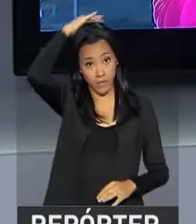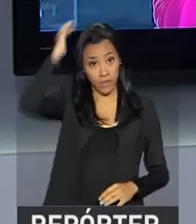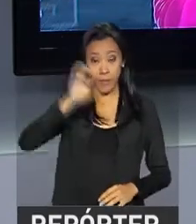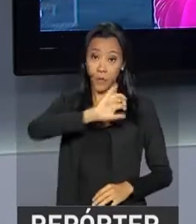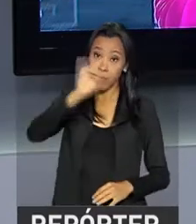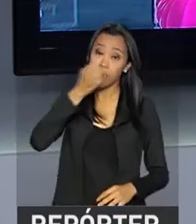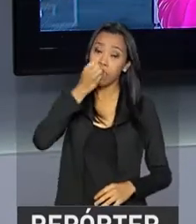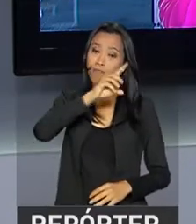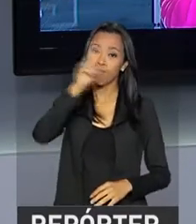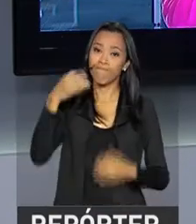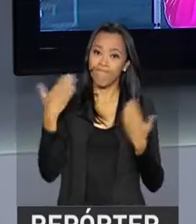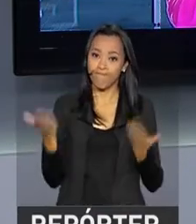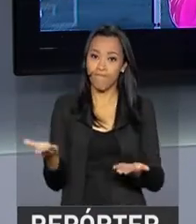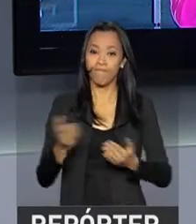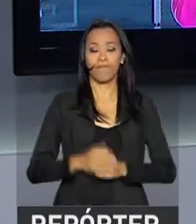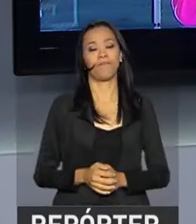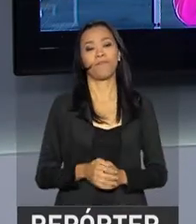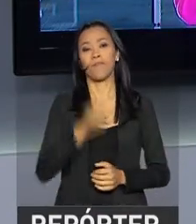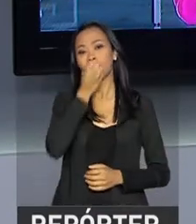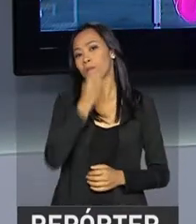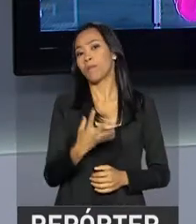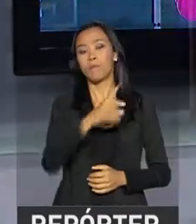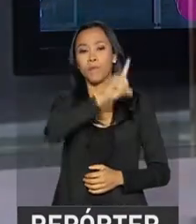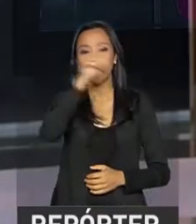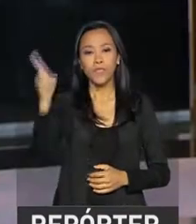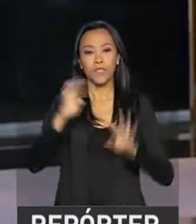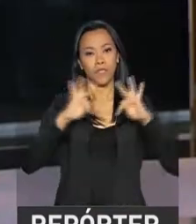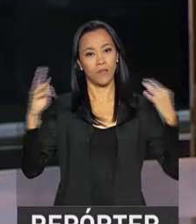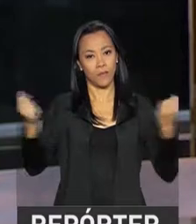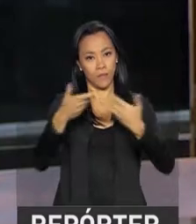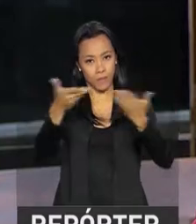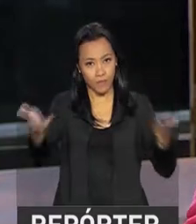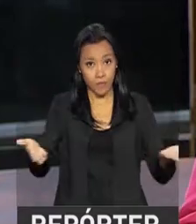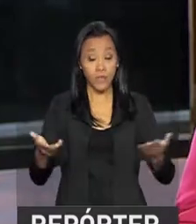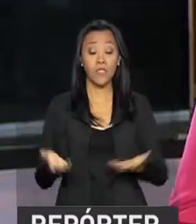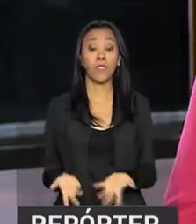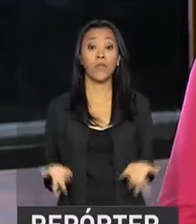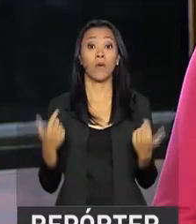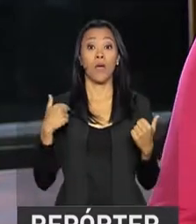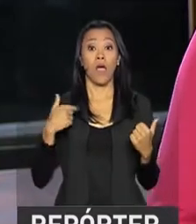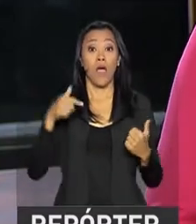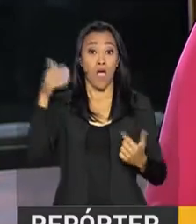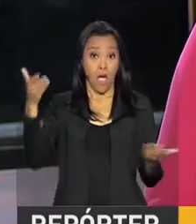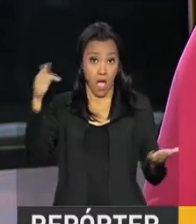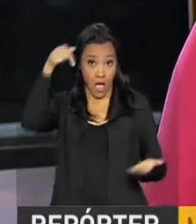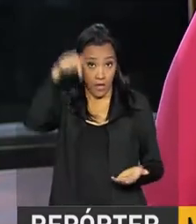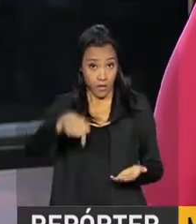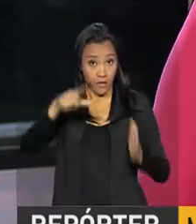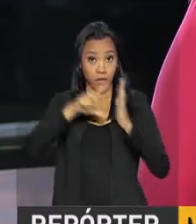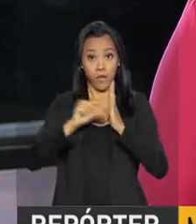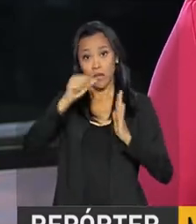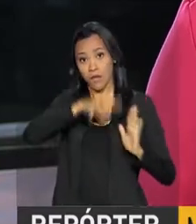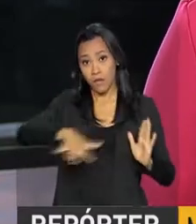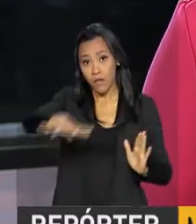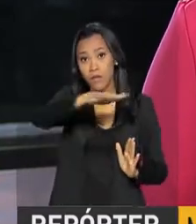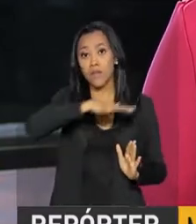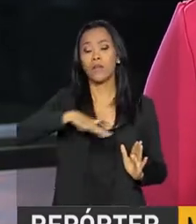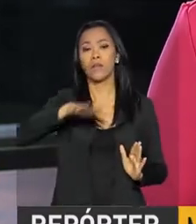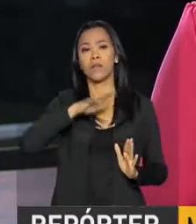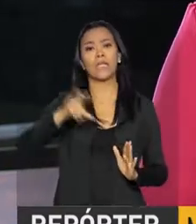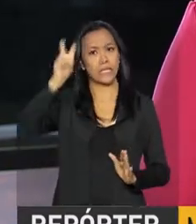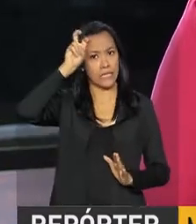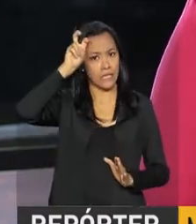mar bom dia pra você bom dia pra isso é bom dia todos olha thaíssa por enquanto aqui no palácio do planalto nesta